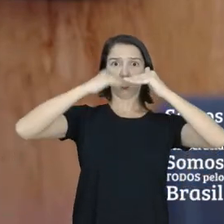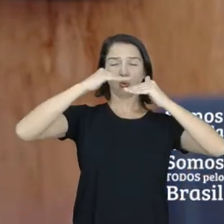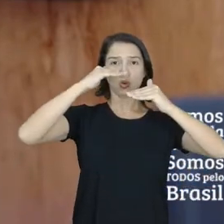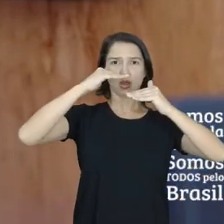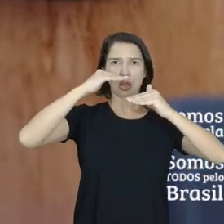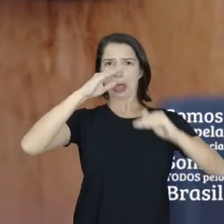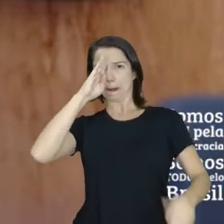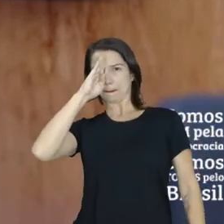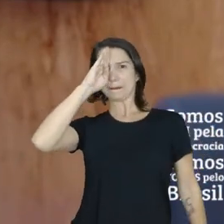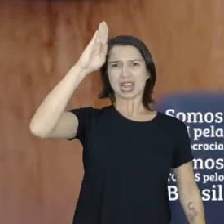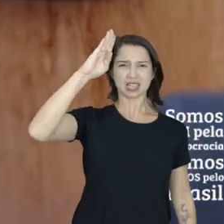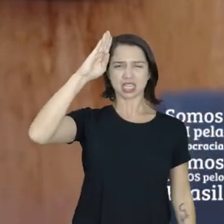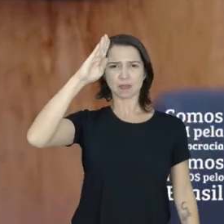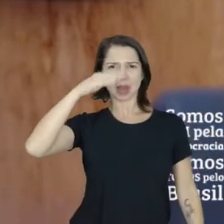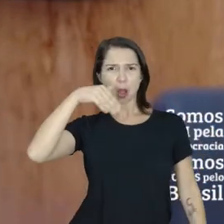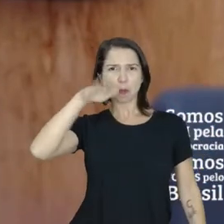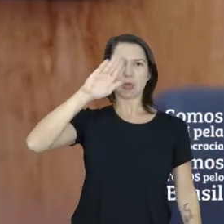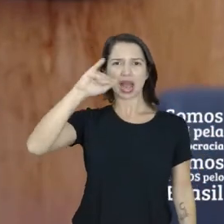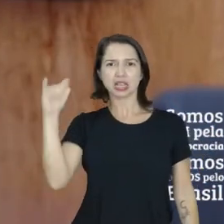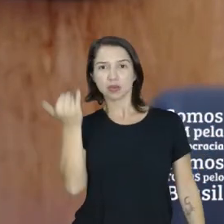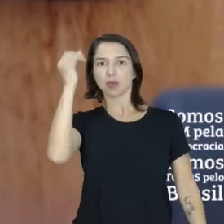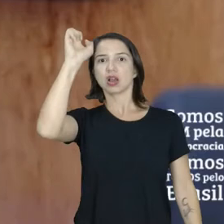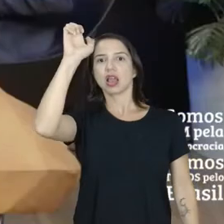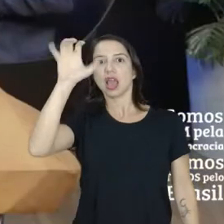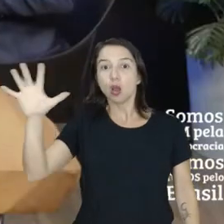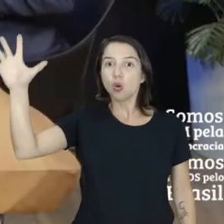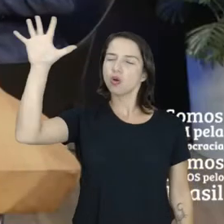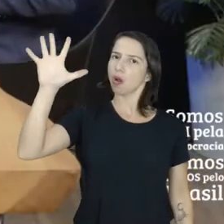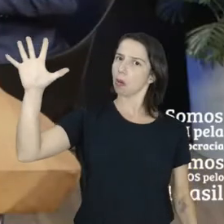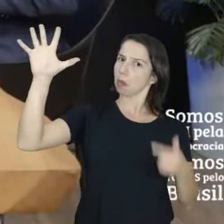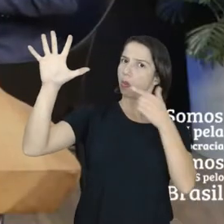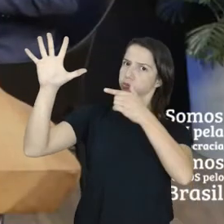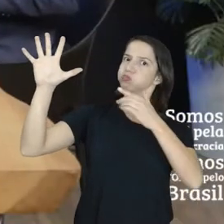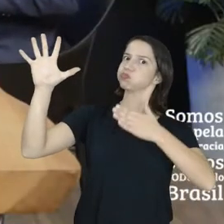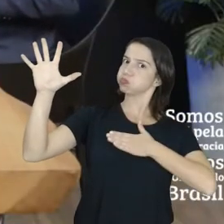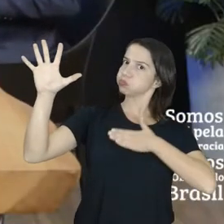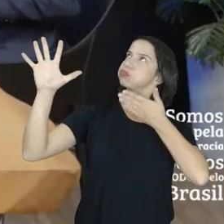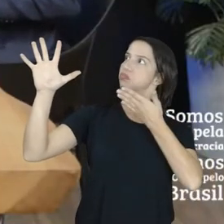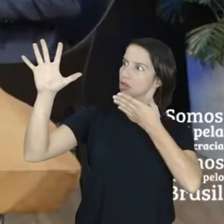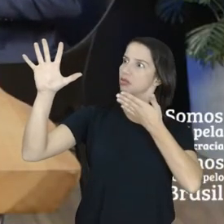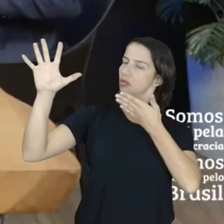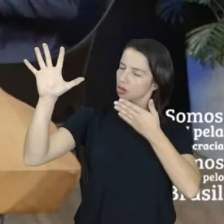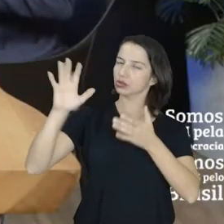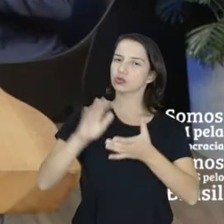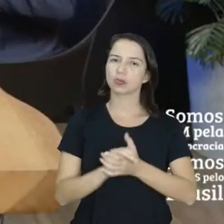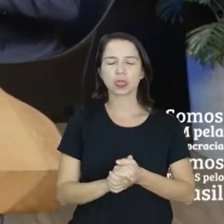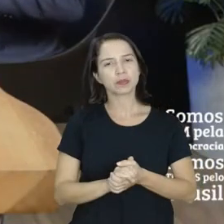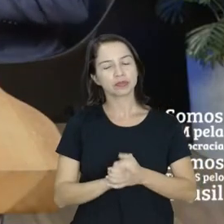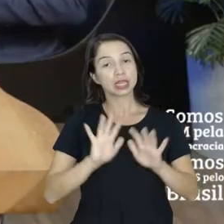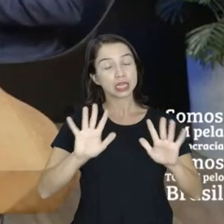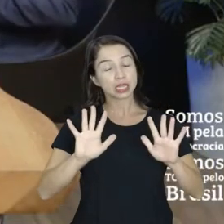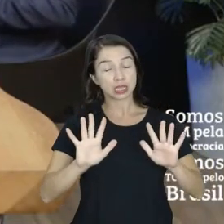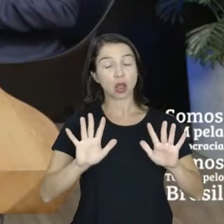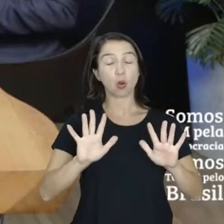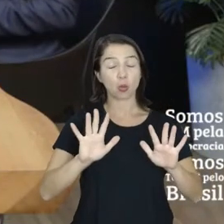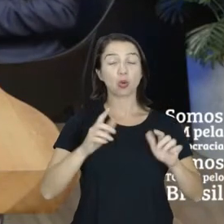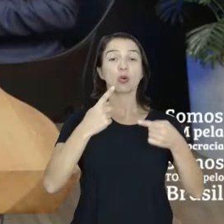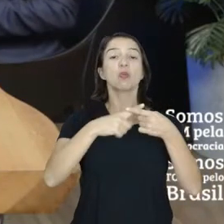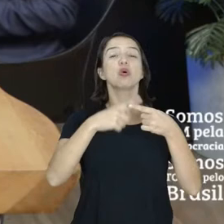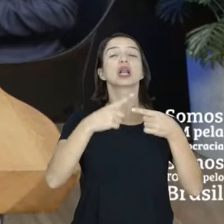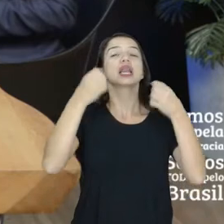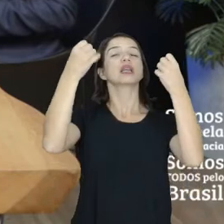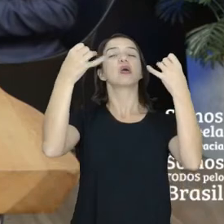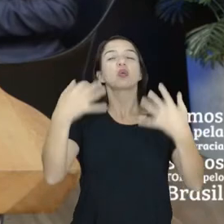É impressionante. E eu digo isso porque há momentos que você tem que... E muitas